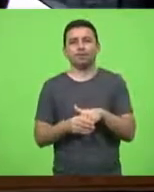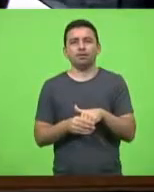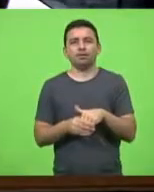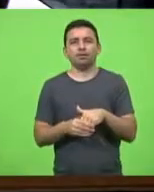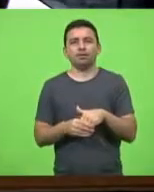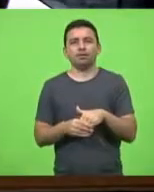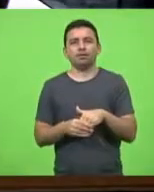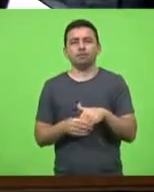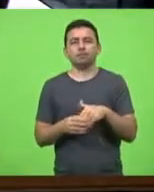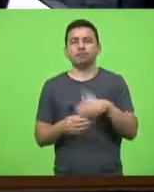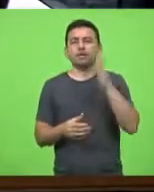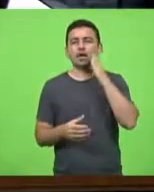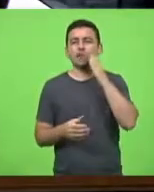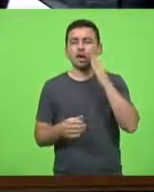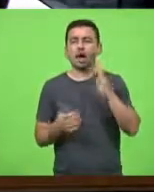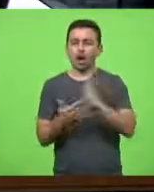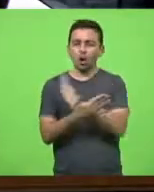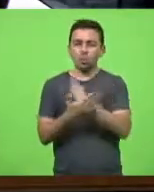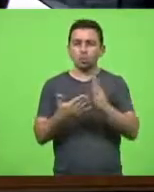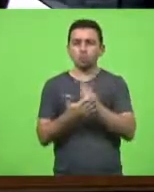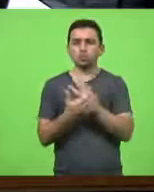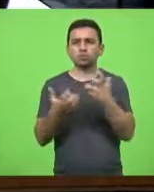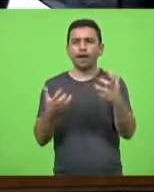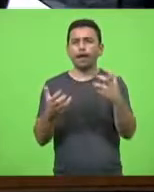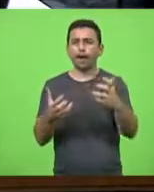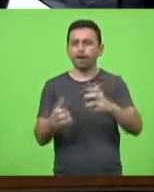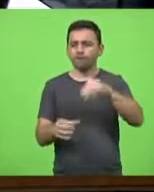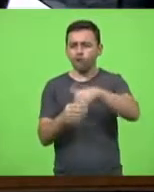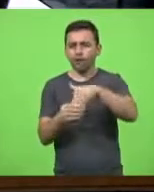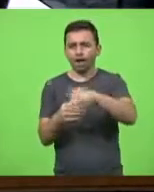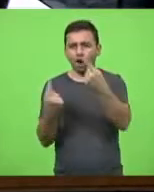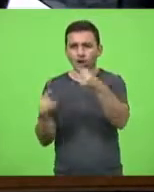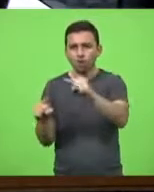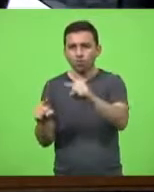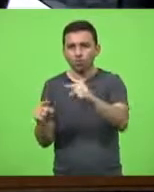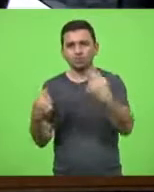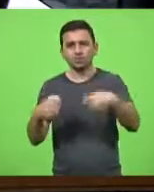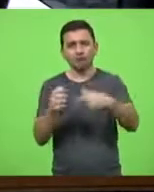deputados que têm pré-julgamento se afastassem.